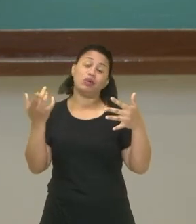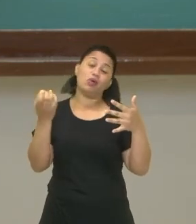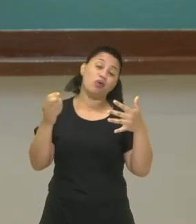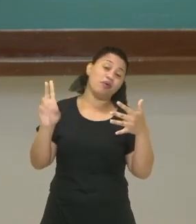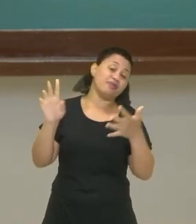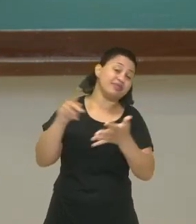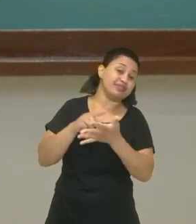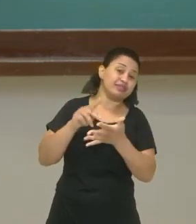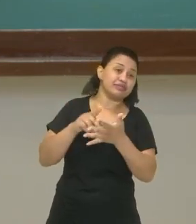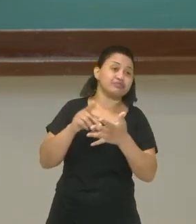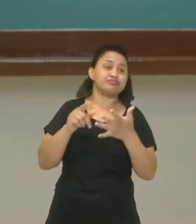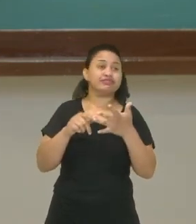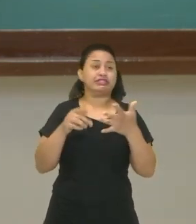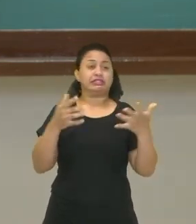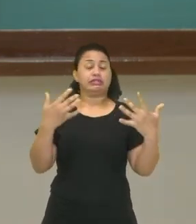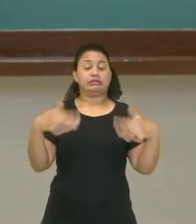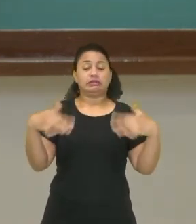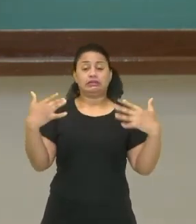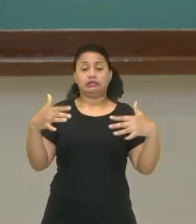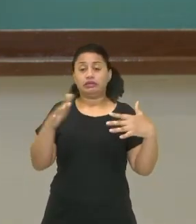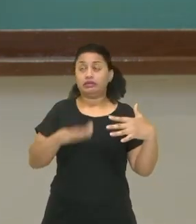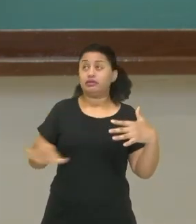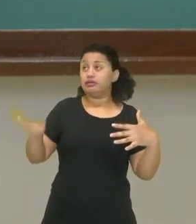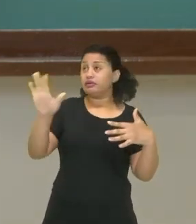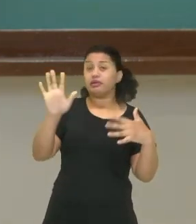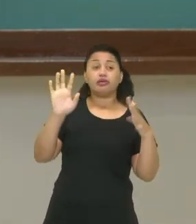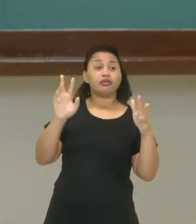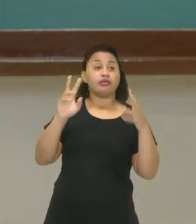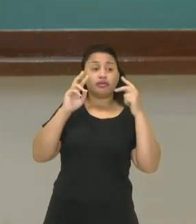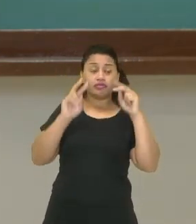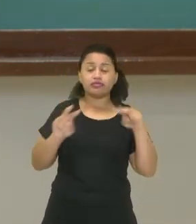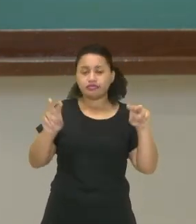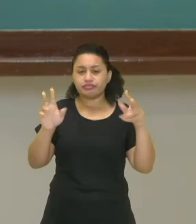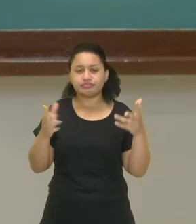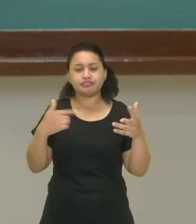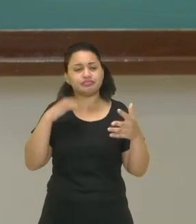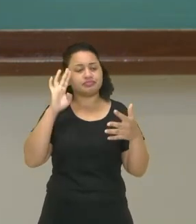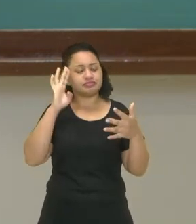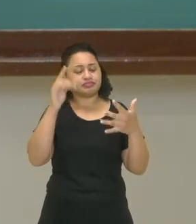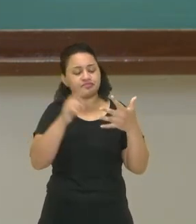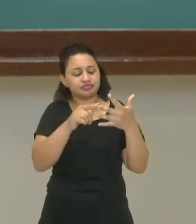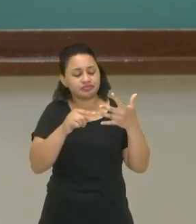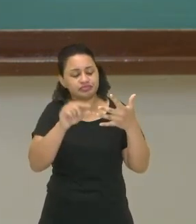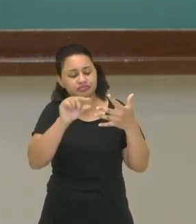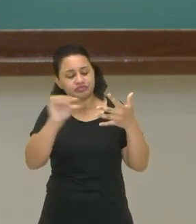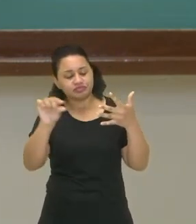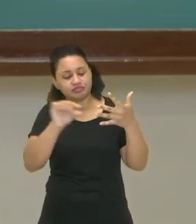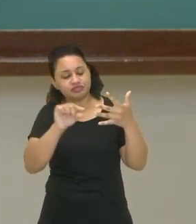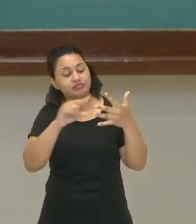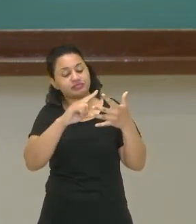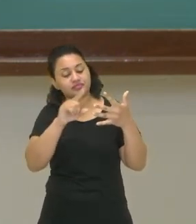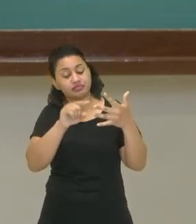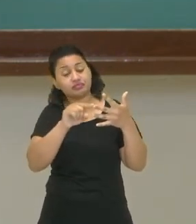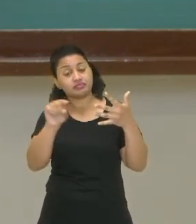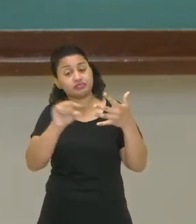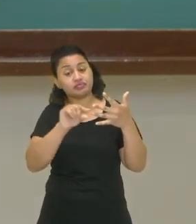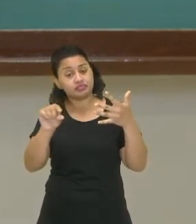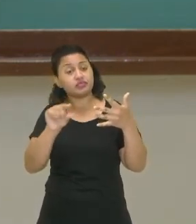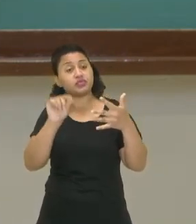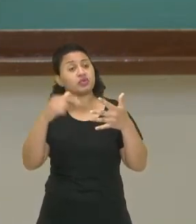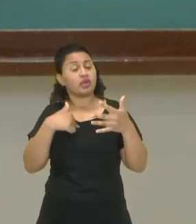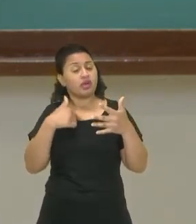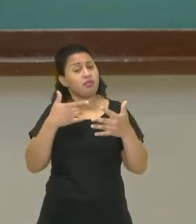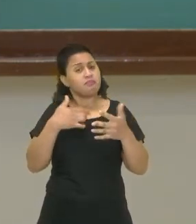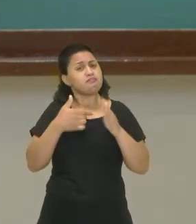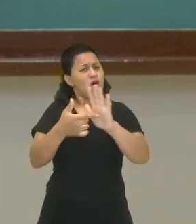verdade, tanto horror perante os céus. Então, principalmente nestes versos, ele aprofunda essa